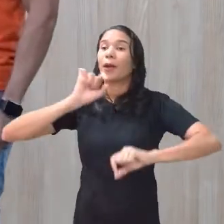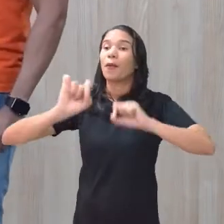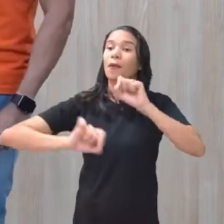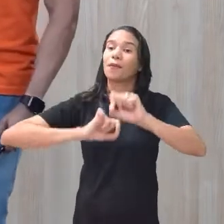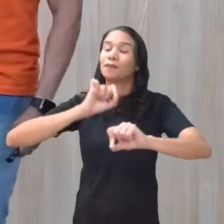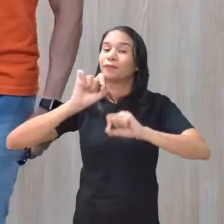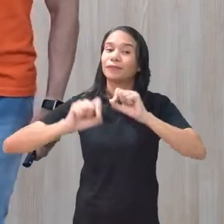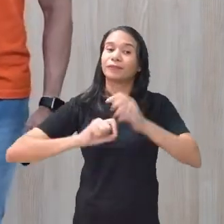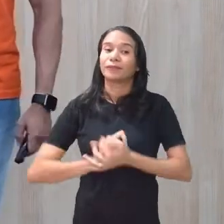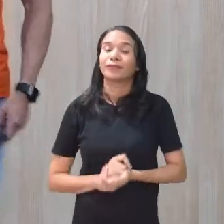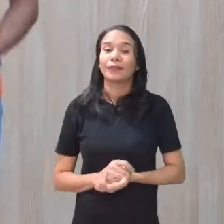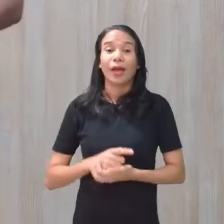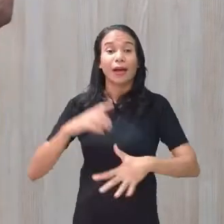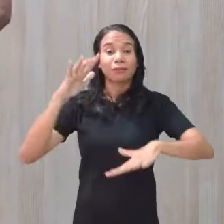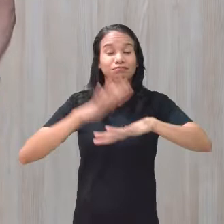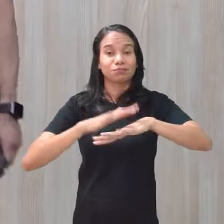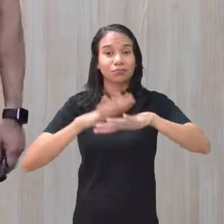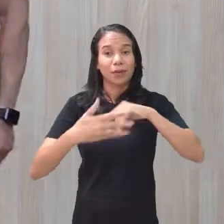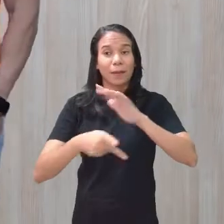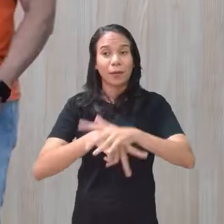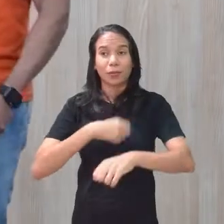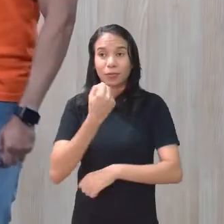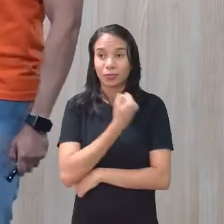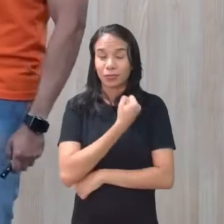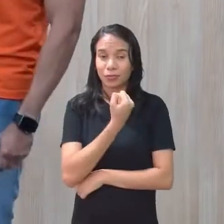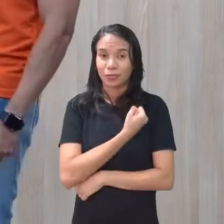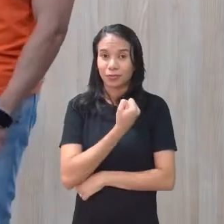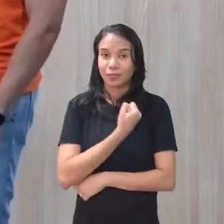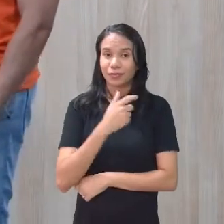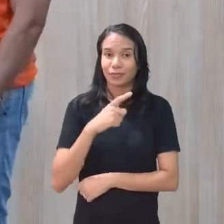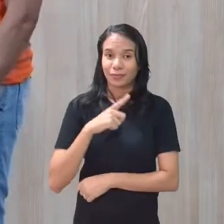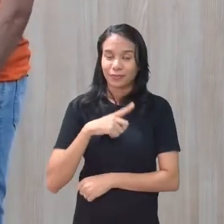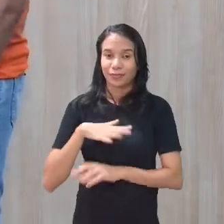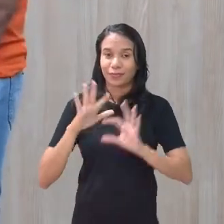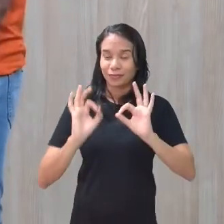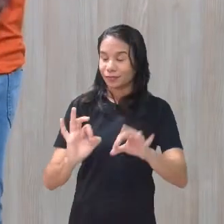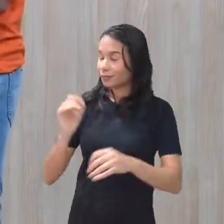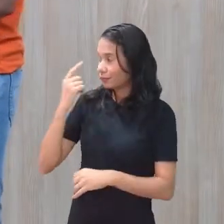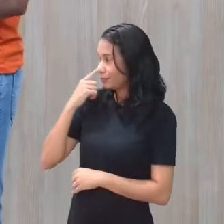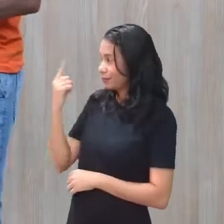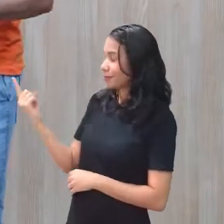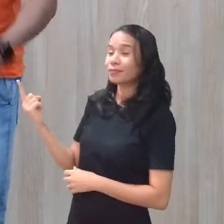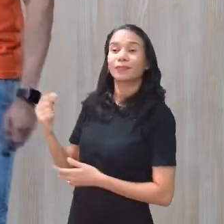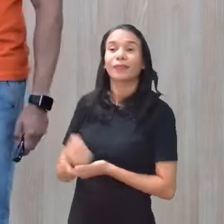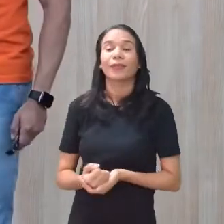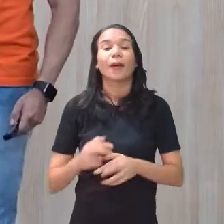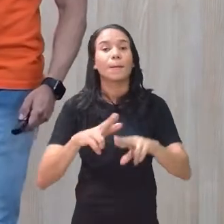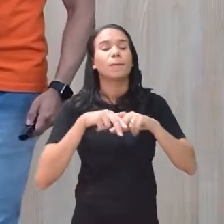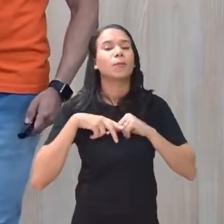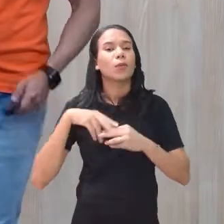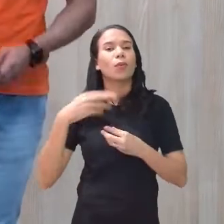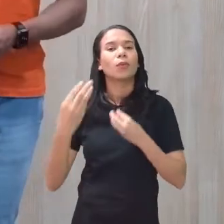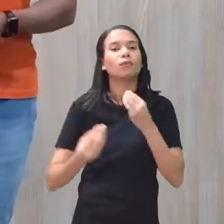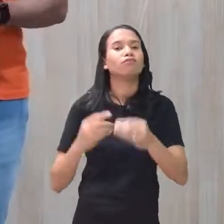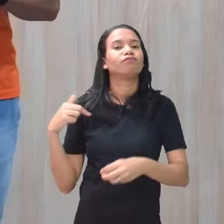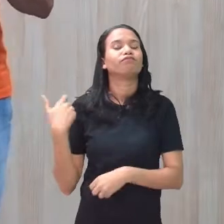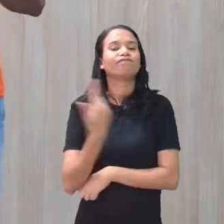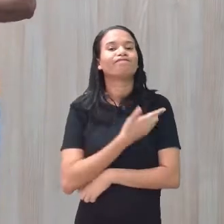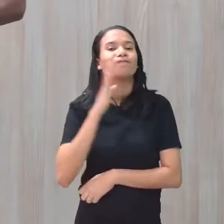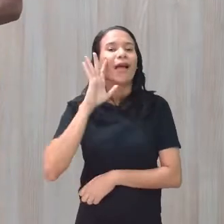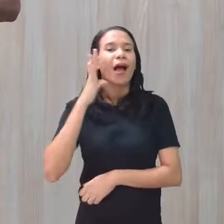as operações com esses números aí, com os números inteiros, certo? Então, resolvemos